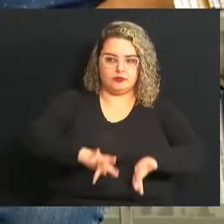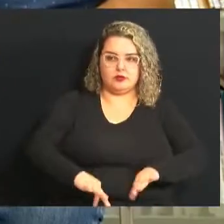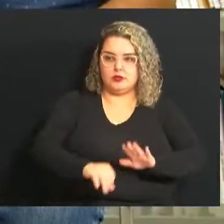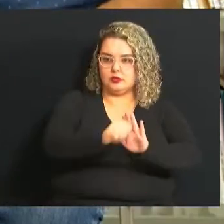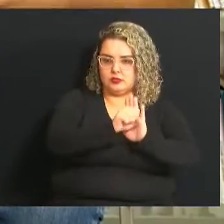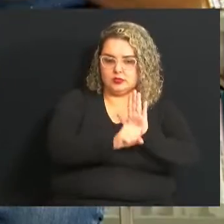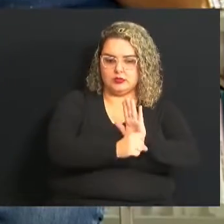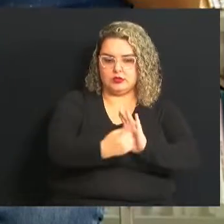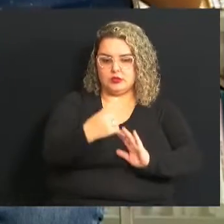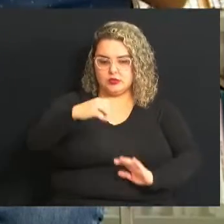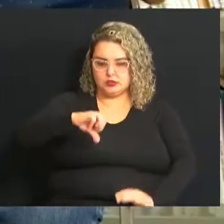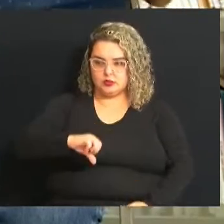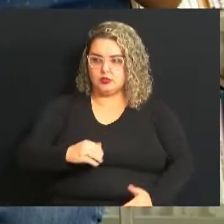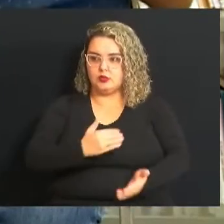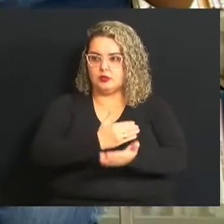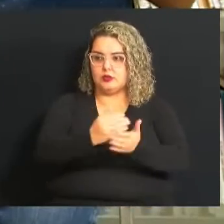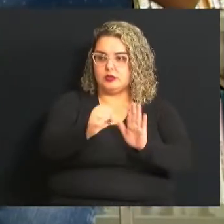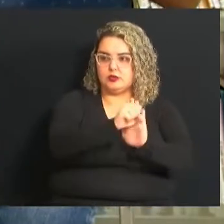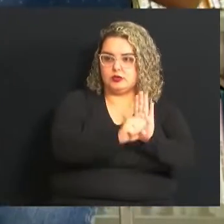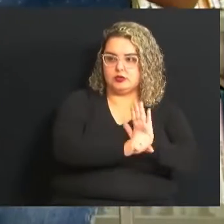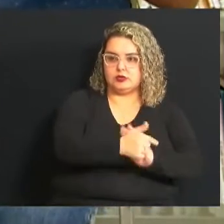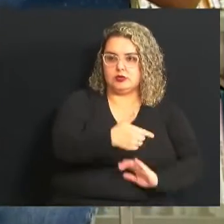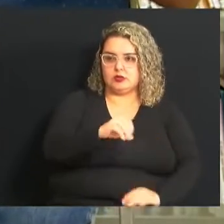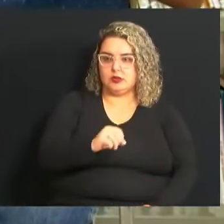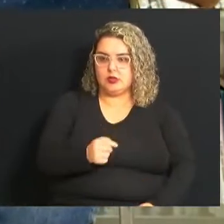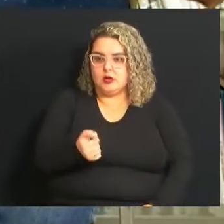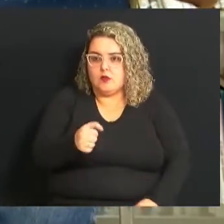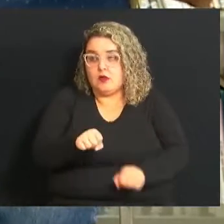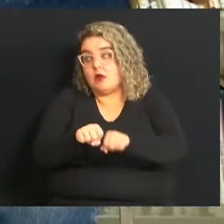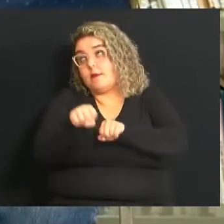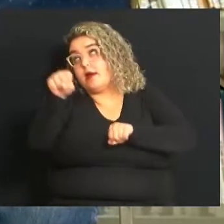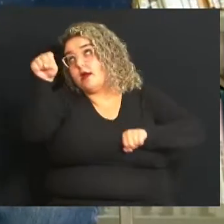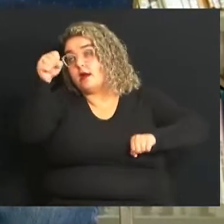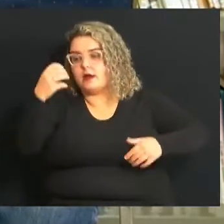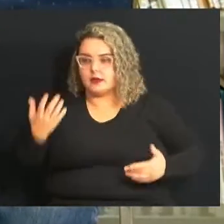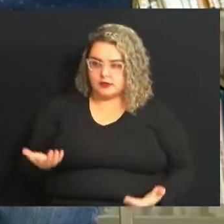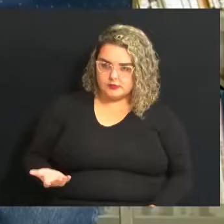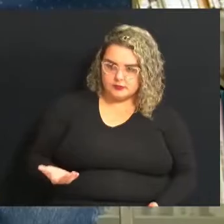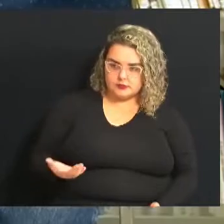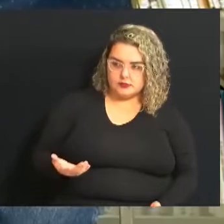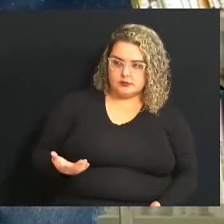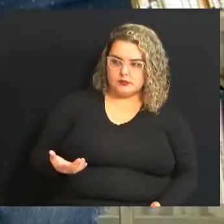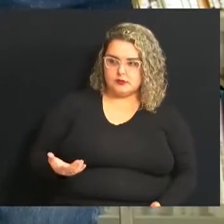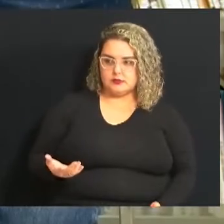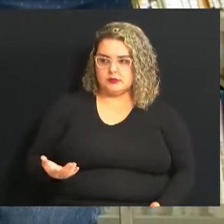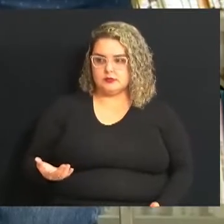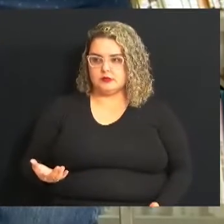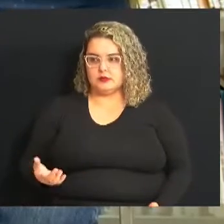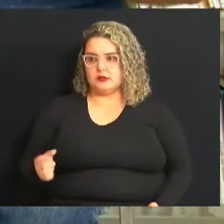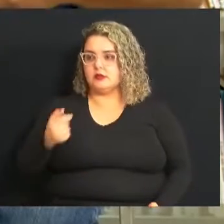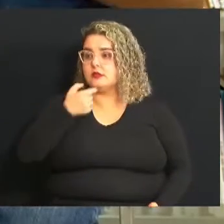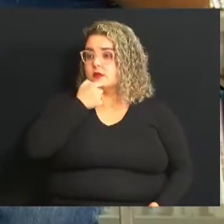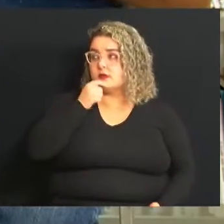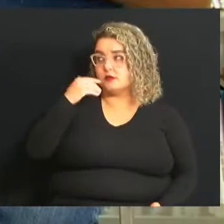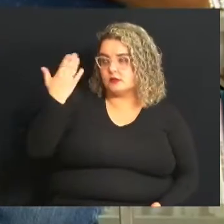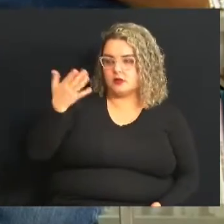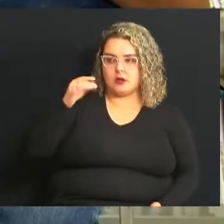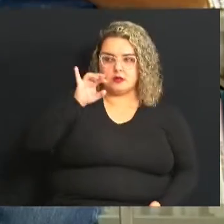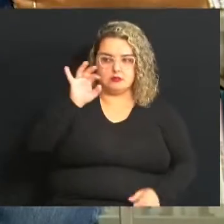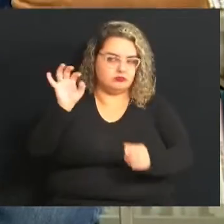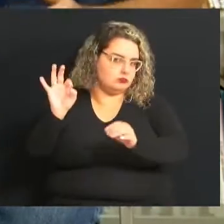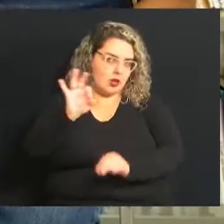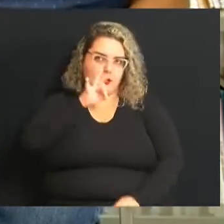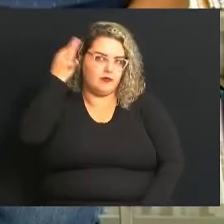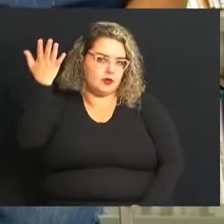início do século XX, é uma figura quase heróica, na medida que ele sai, né, da Inglaterra, sai da França e vai até um